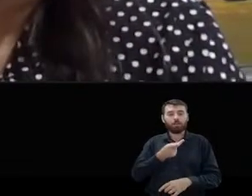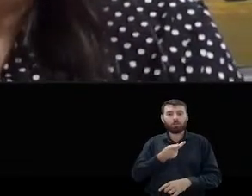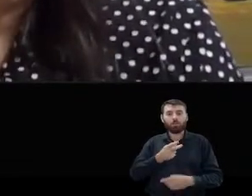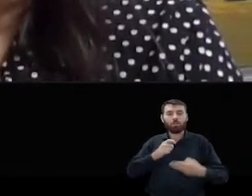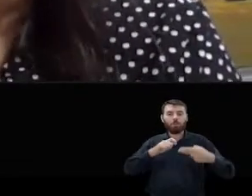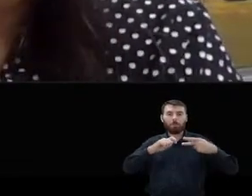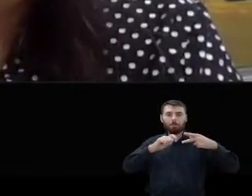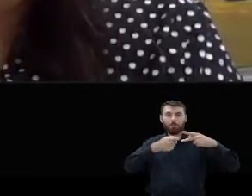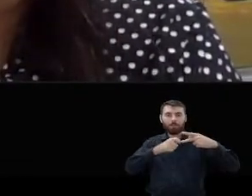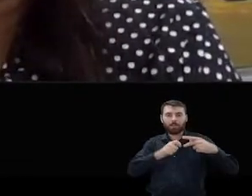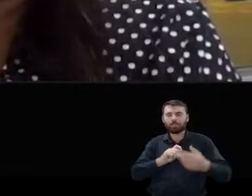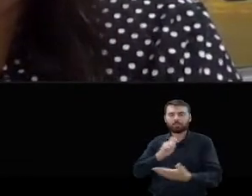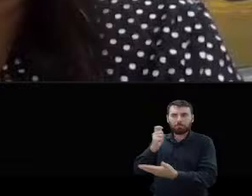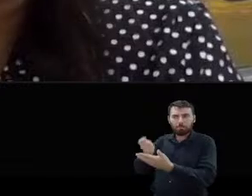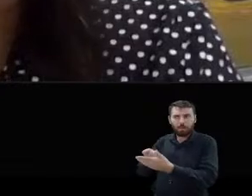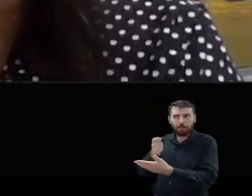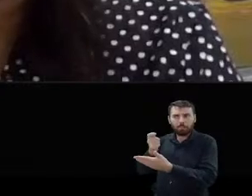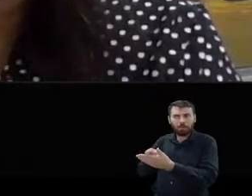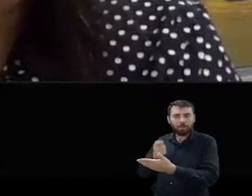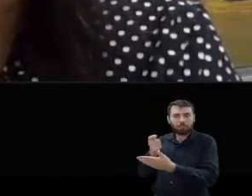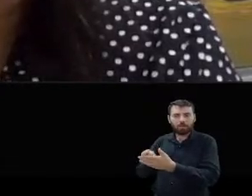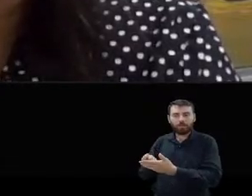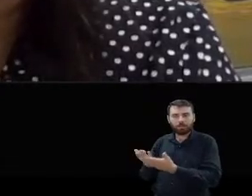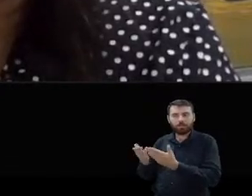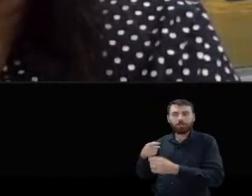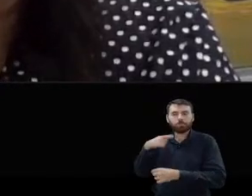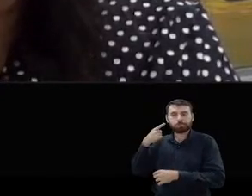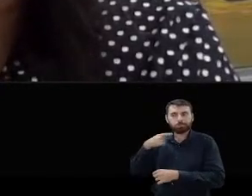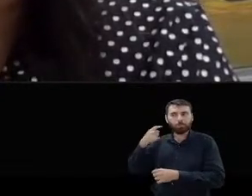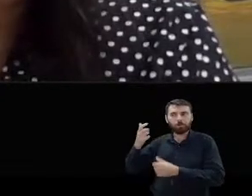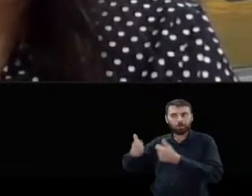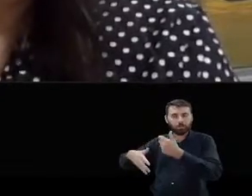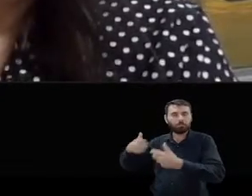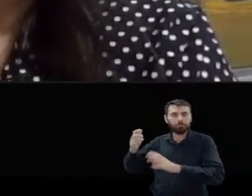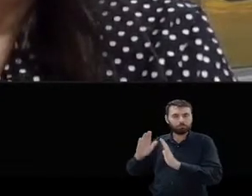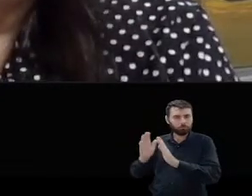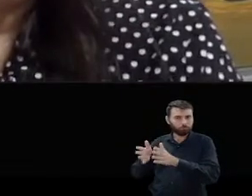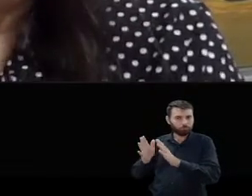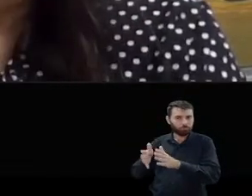foi citado pelo advogado da reclamante, hora recorrente.